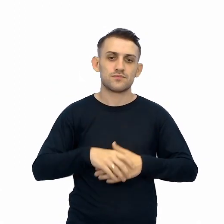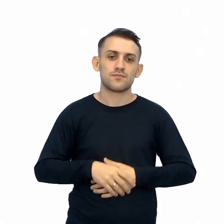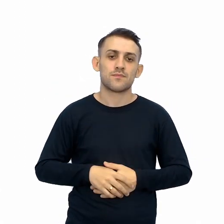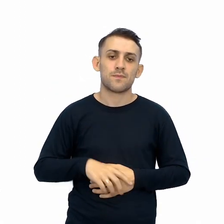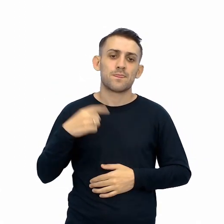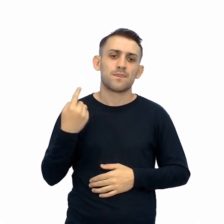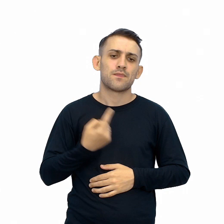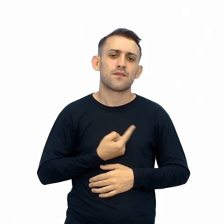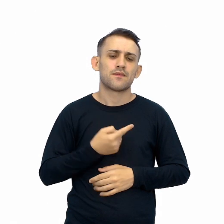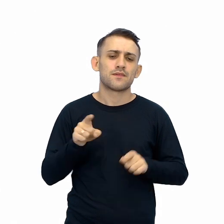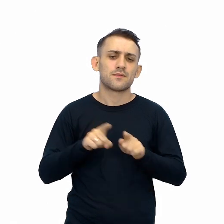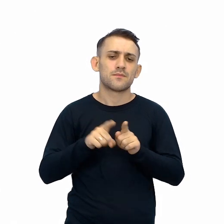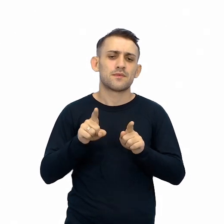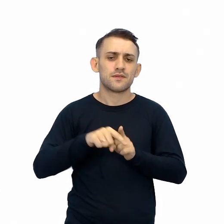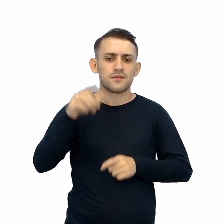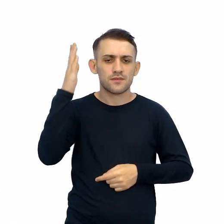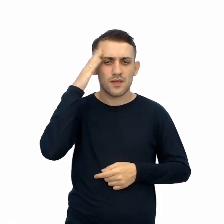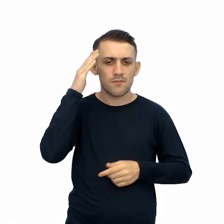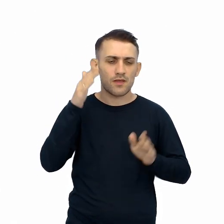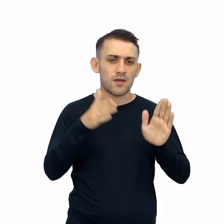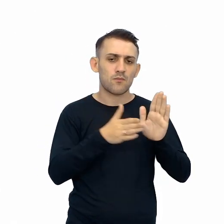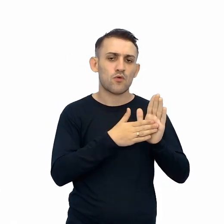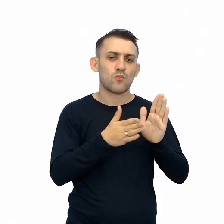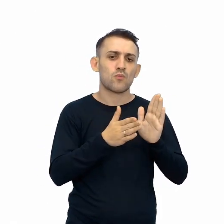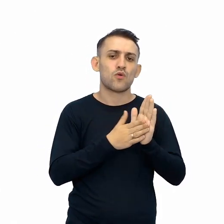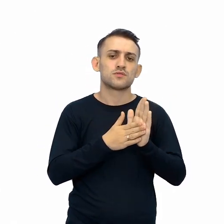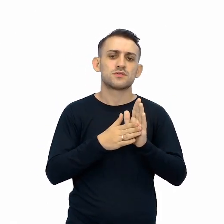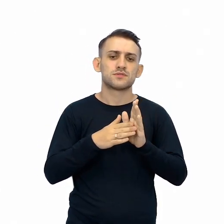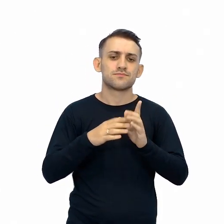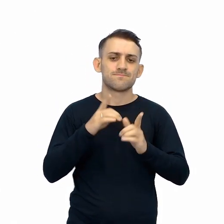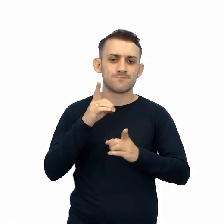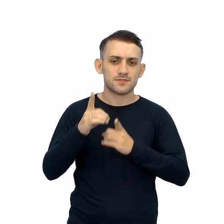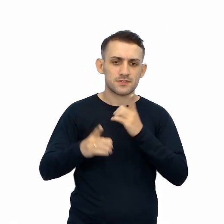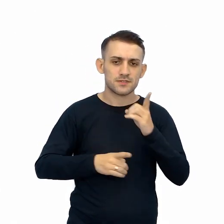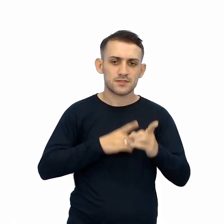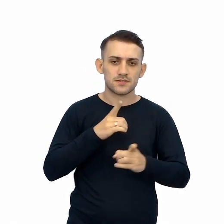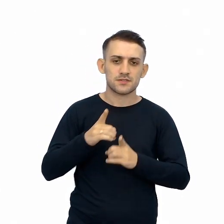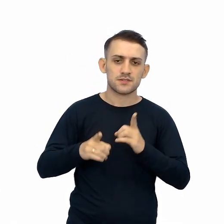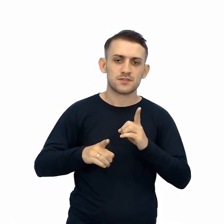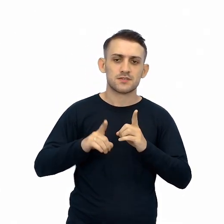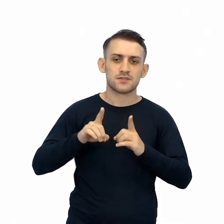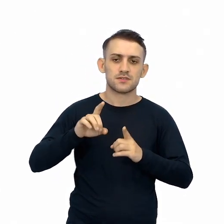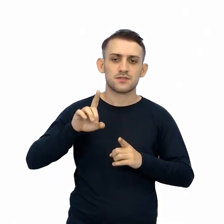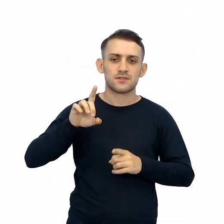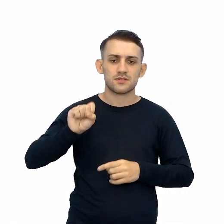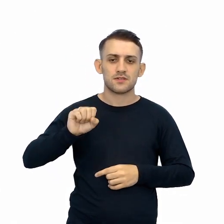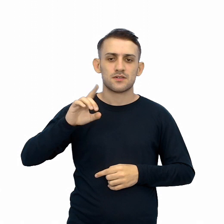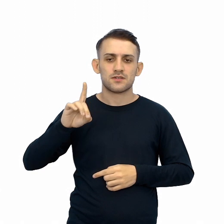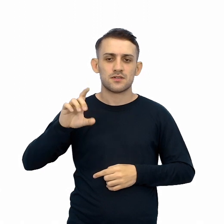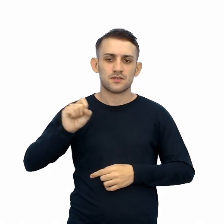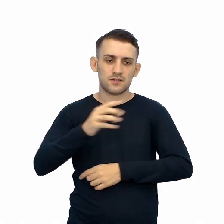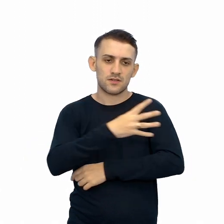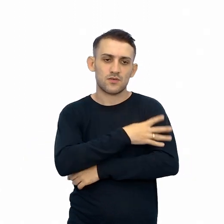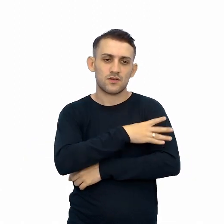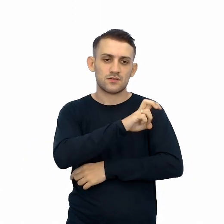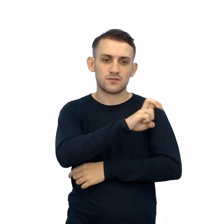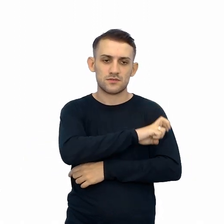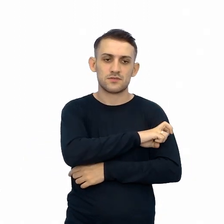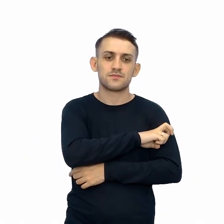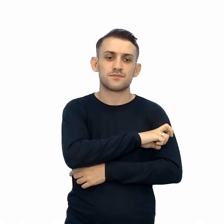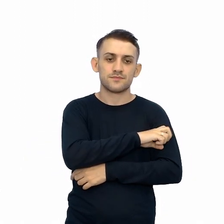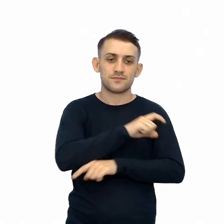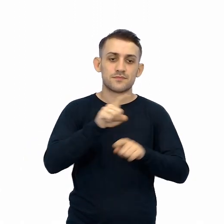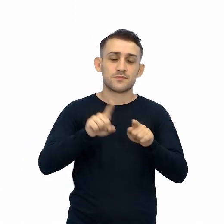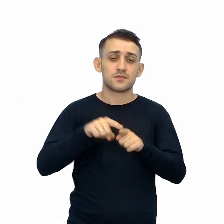Nós acompanhamos também as propostas didáticas das sequências didáticas do 4º e do 5º anos,